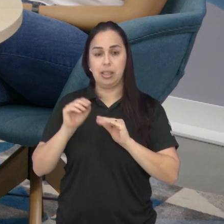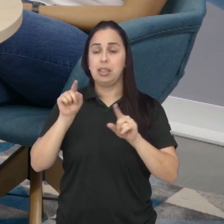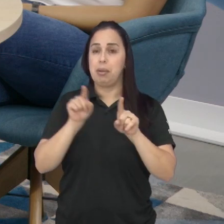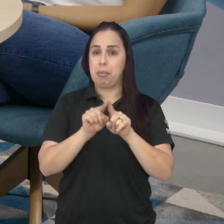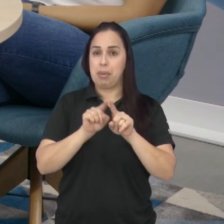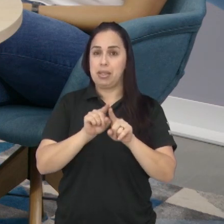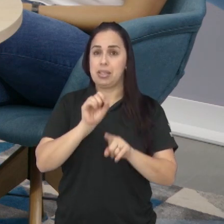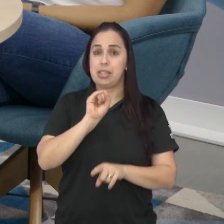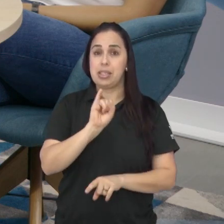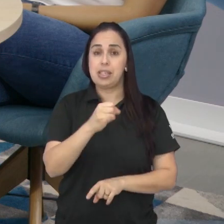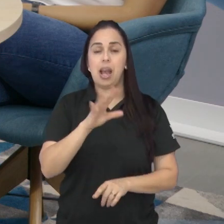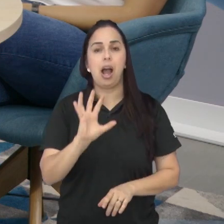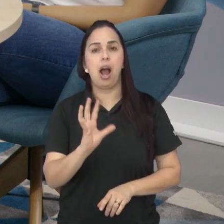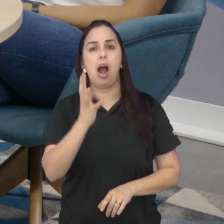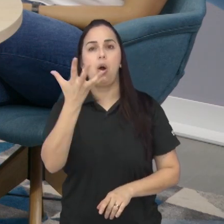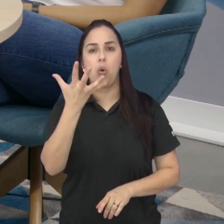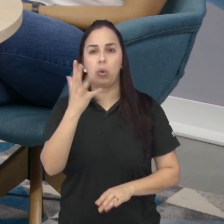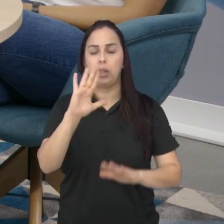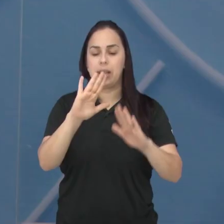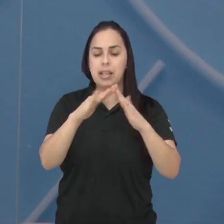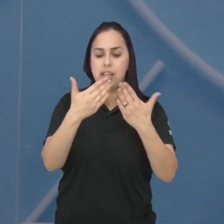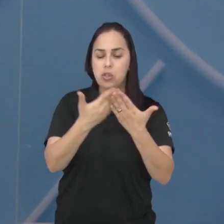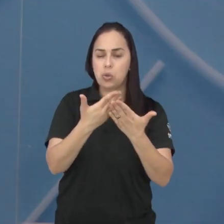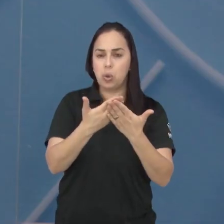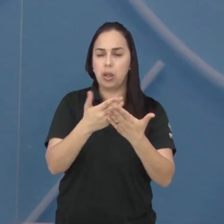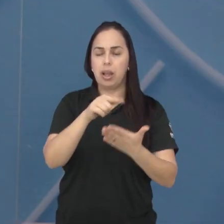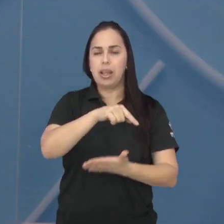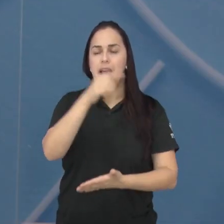acontece alguma coisa que a criança tem já uma certa idade